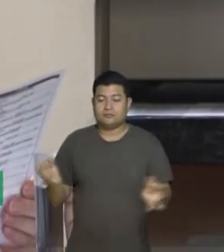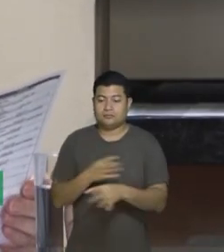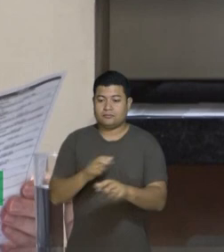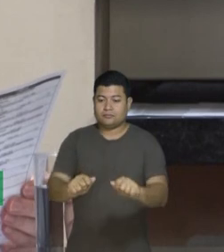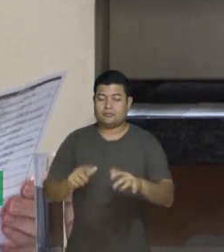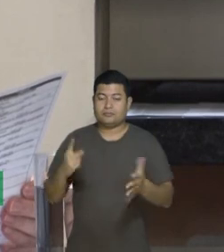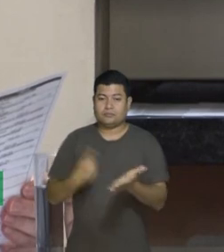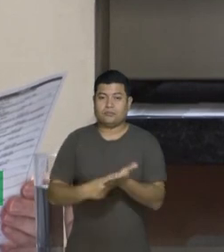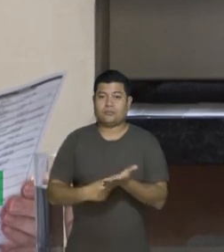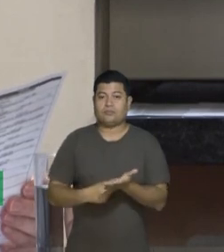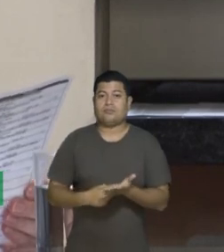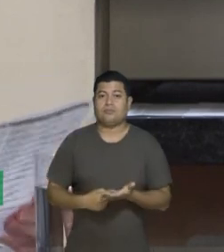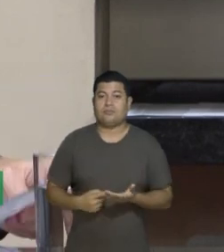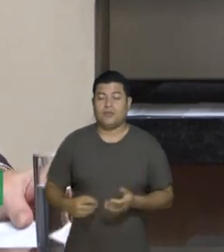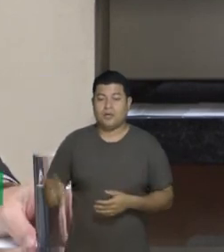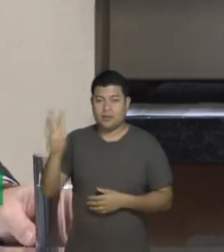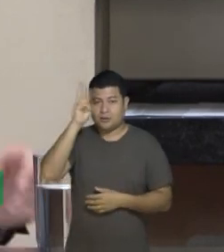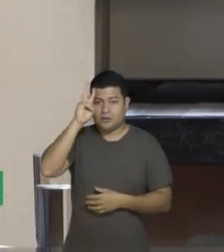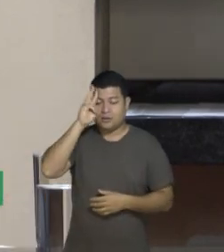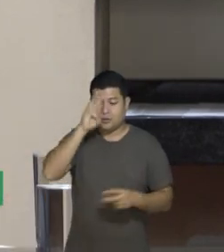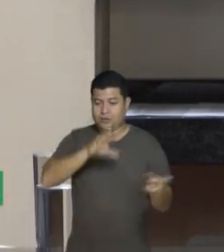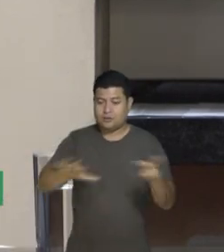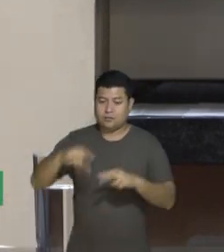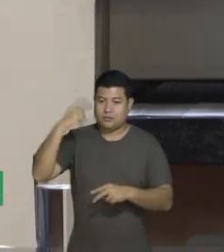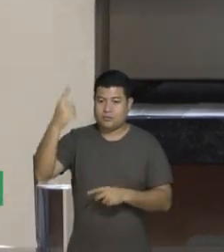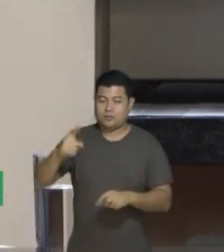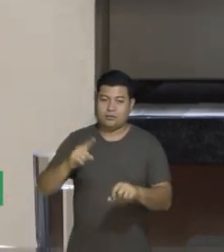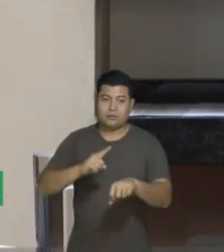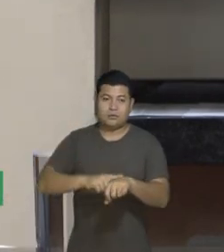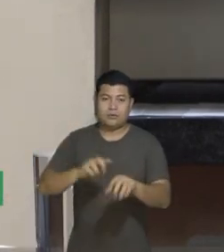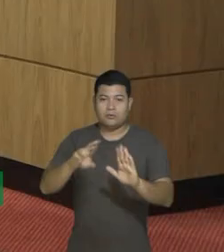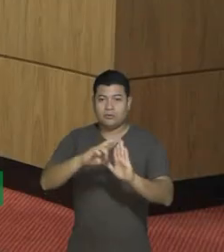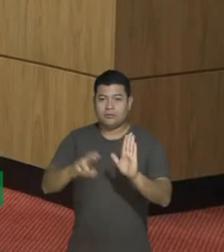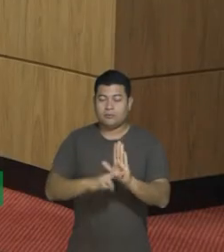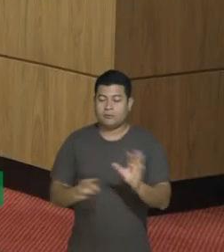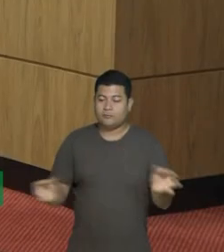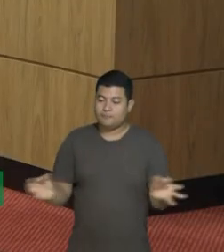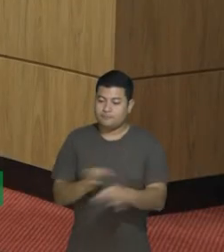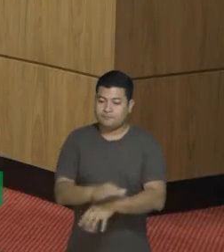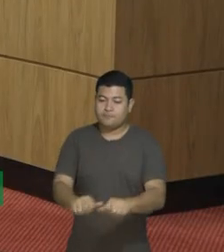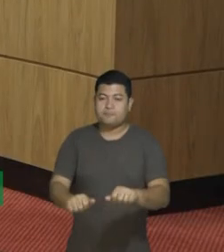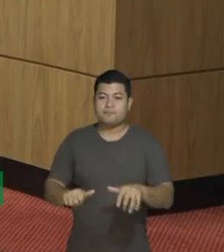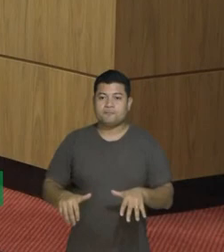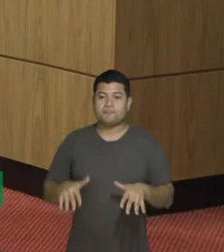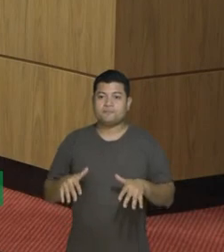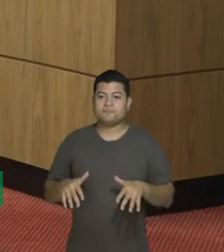convoca outra ordinária para terça-feira no horário regimental. Está encerrada a presente sessão.